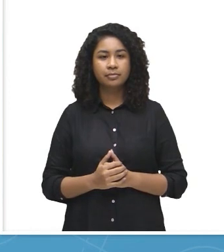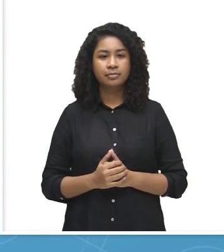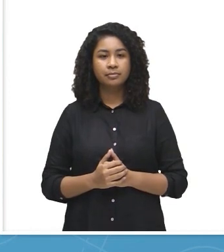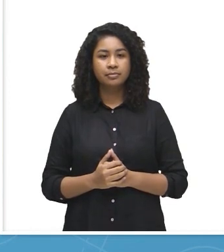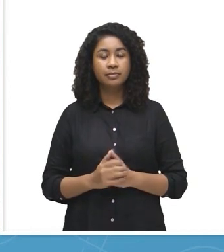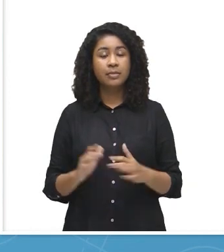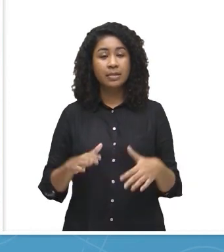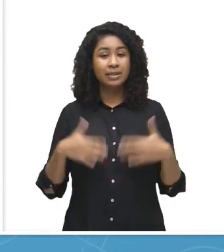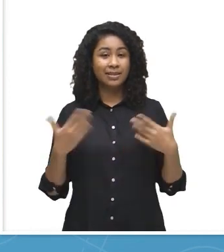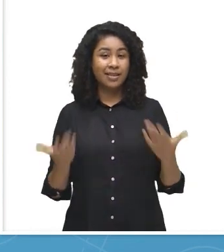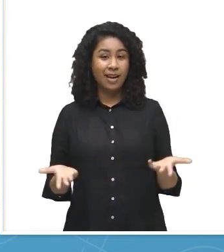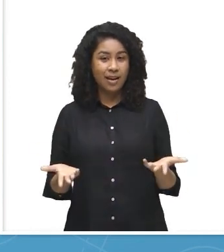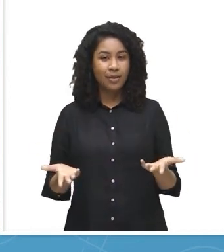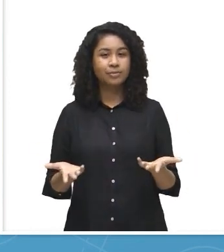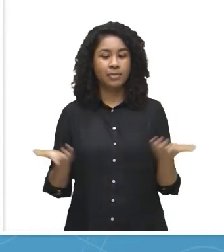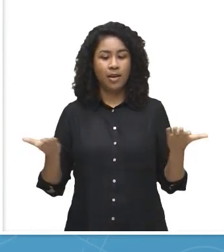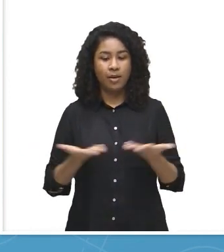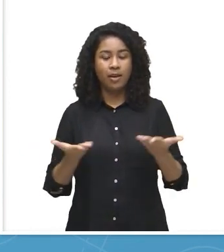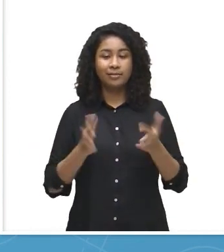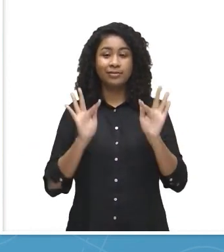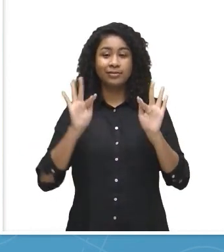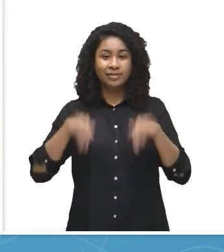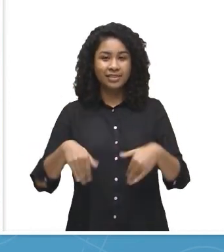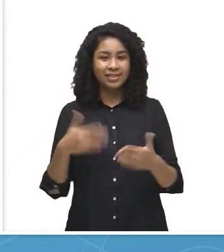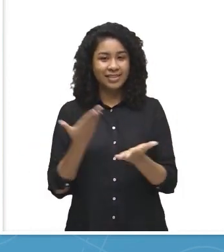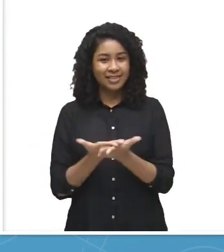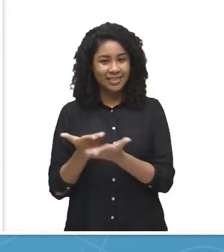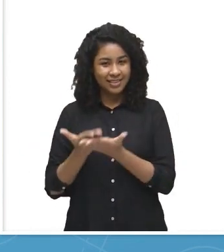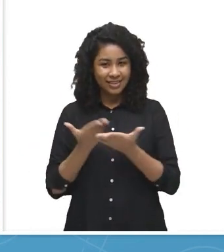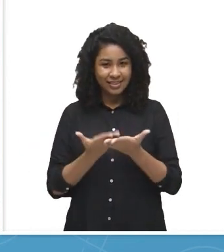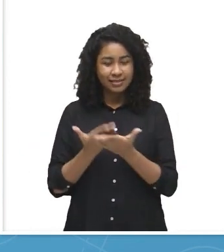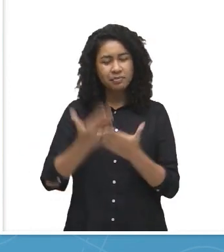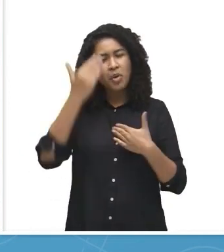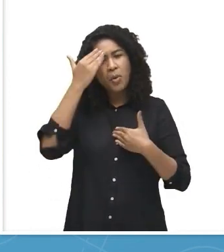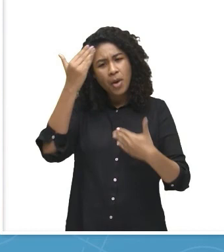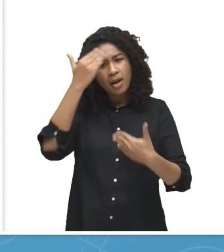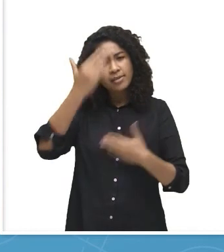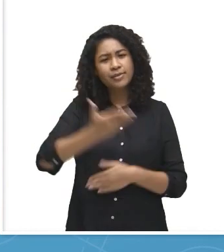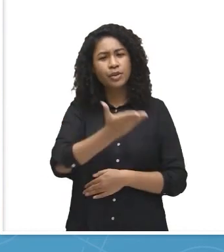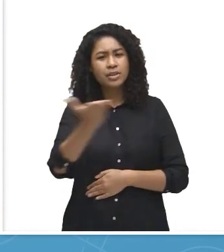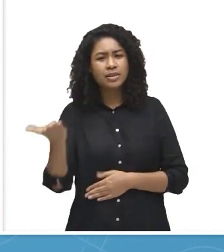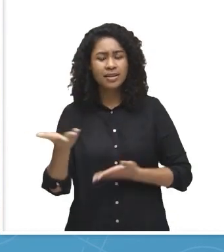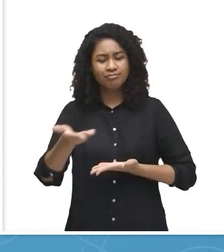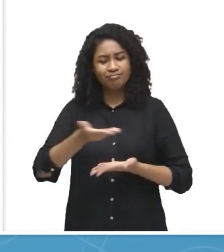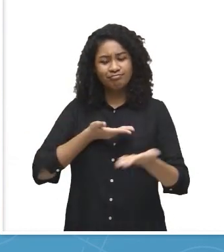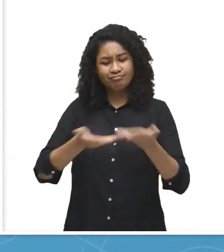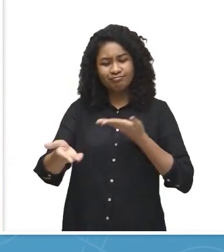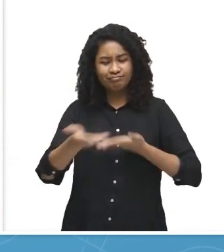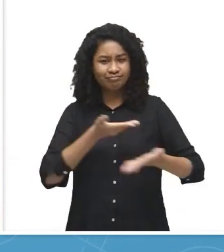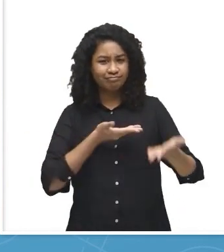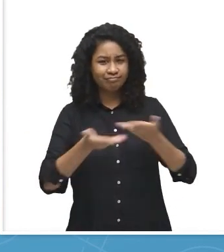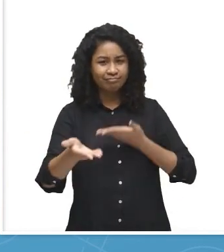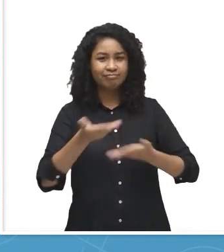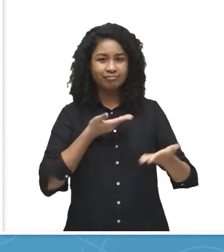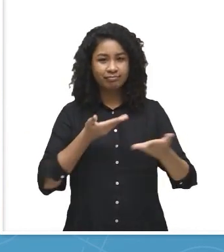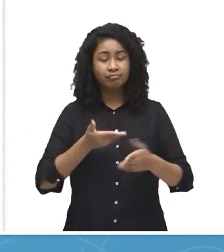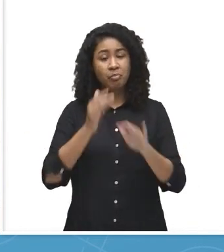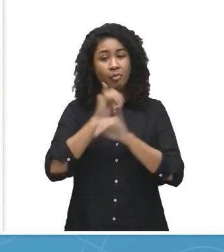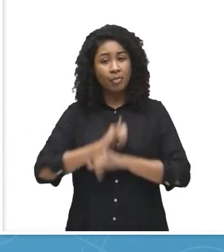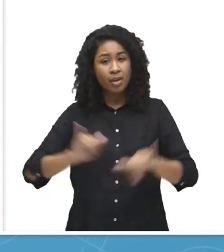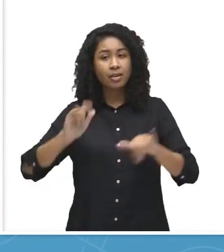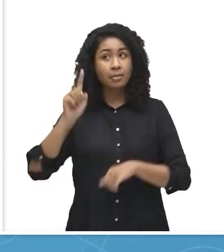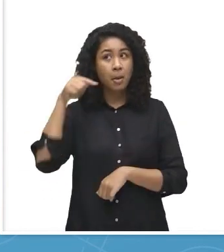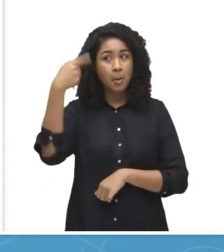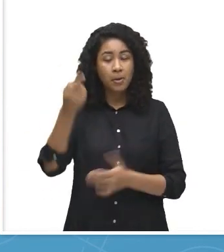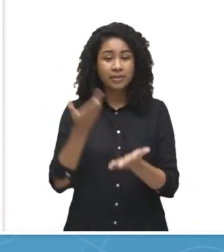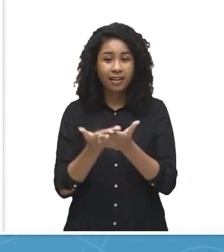Então, gente, estamos encerrando a aula de hoje. Quero agradecer imensamente a participação de vocês. Dizer que na próxima aula estaremos